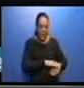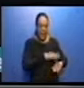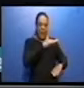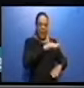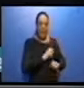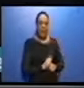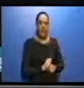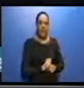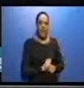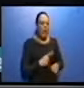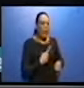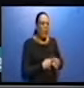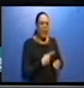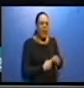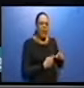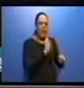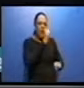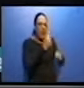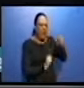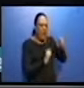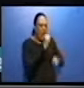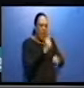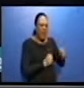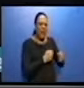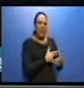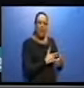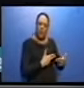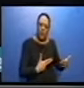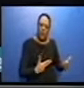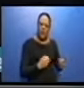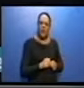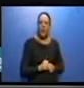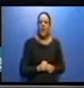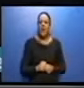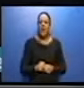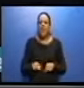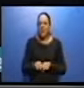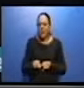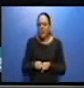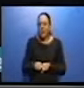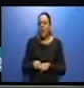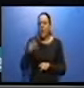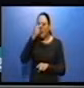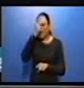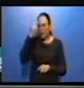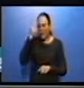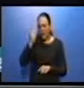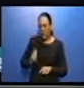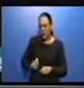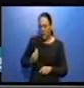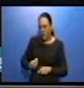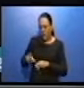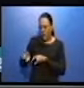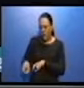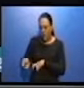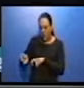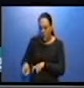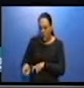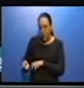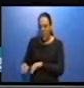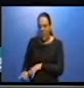industrialização, e pelo êxodo rural. Então, o termo urbanização, ele é utilizado